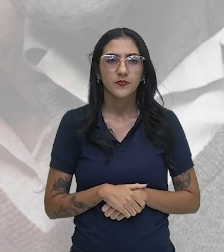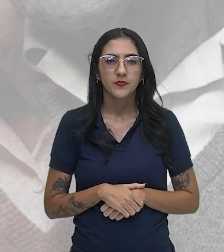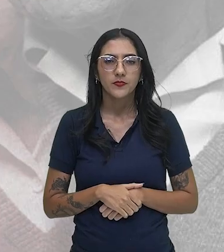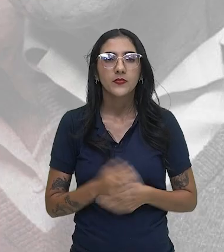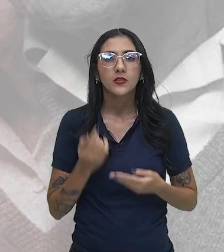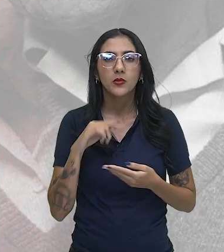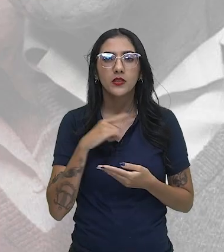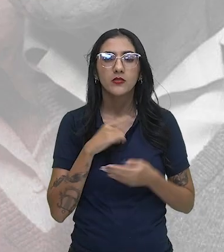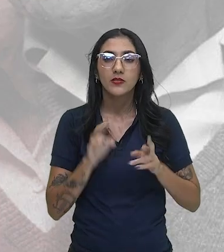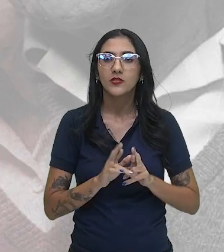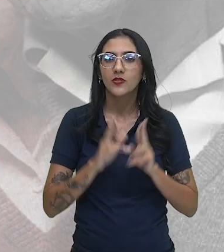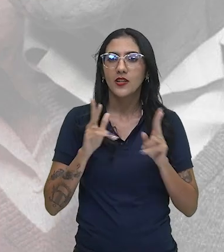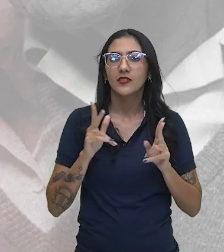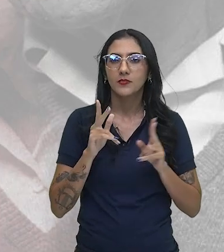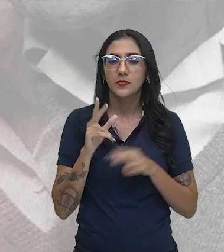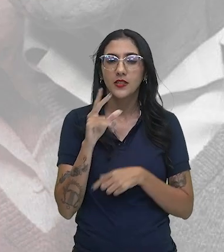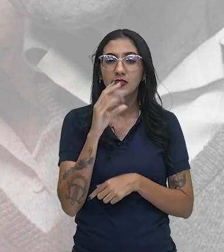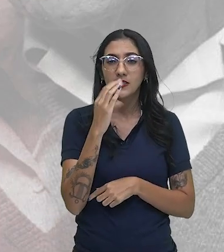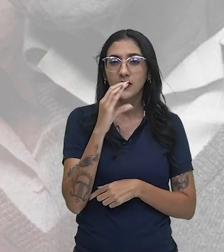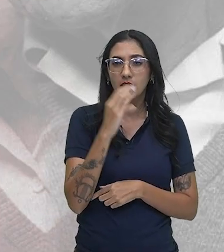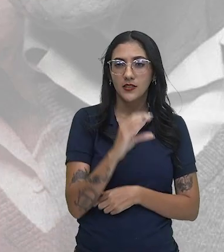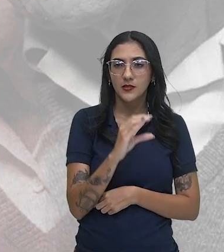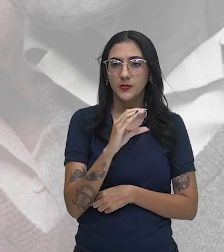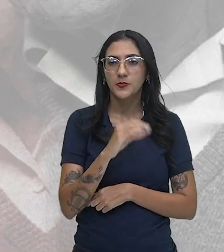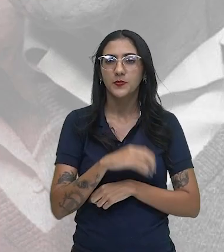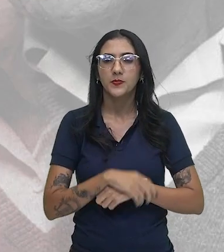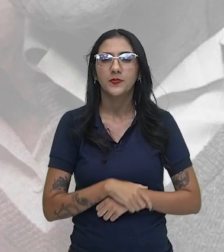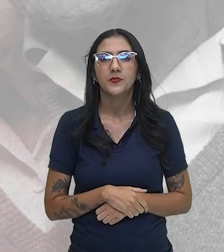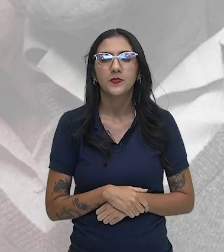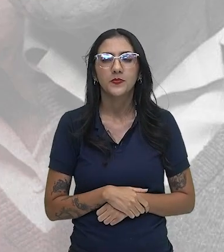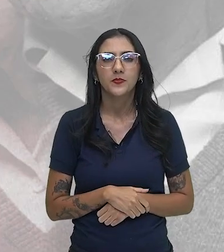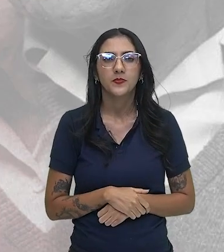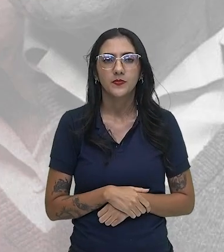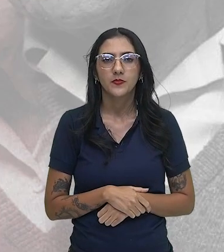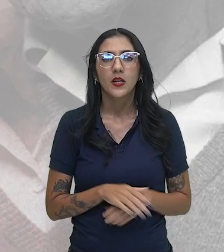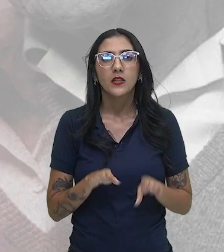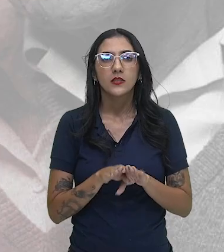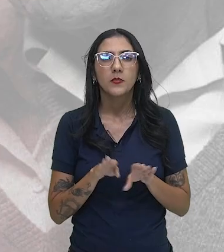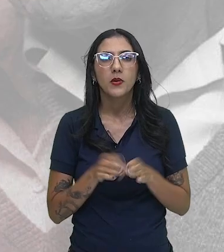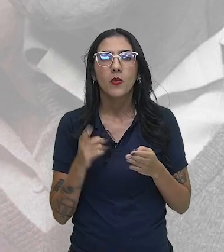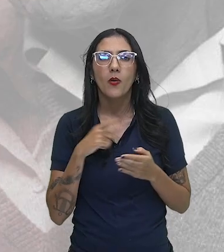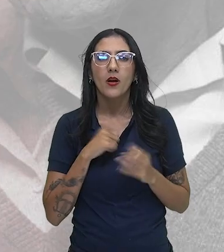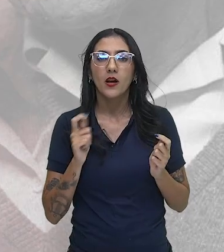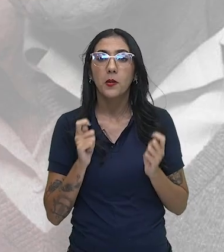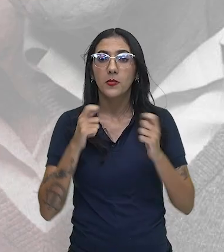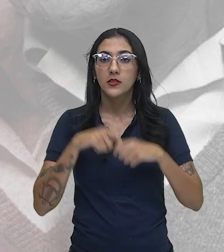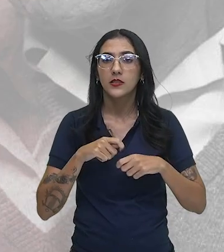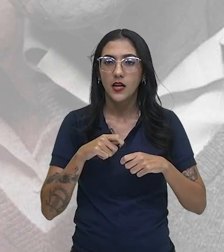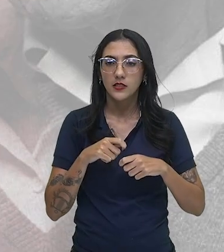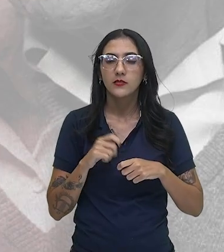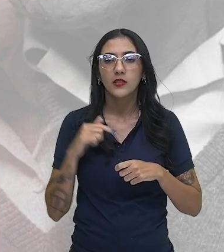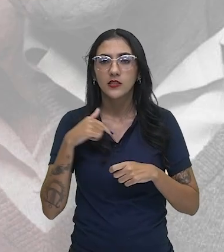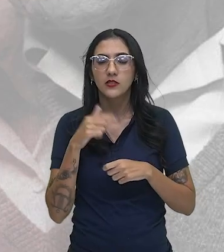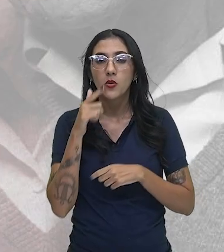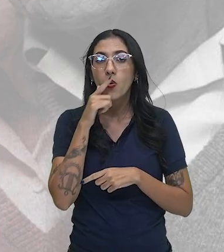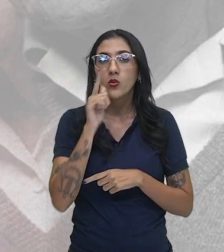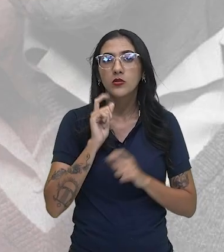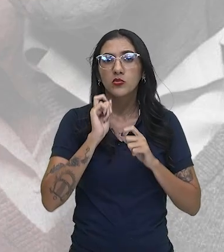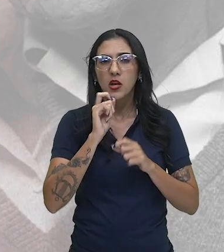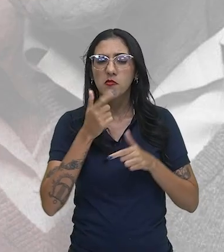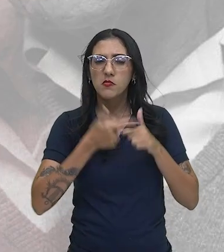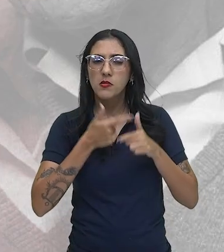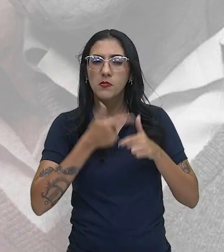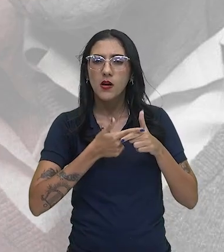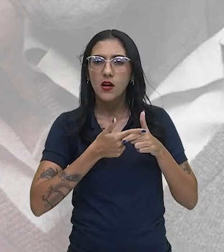a ciência da não ciência. É justamente a capacidade de você refutar, de você